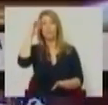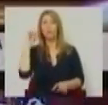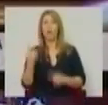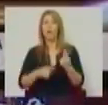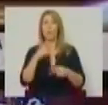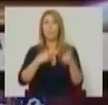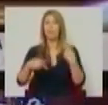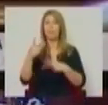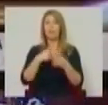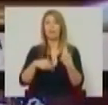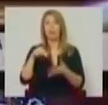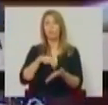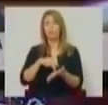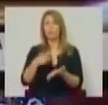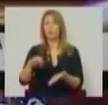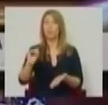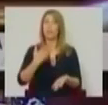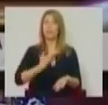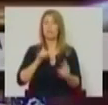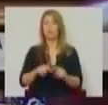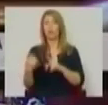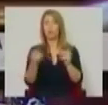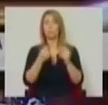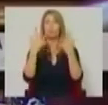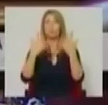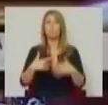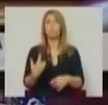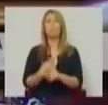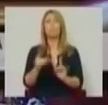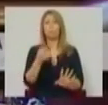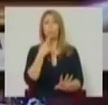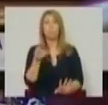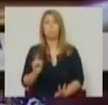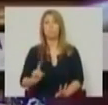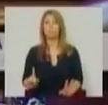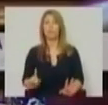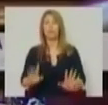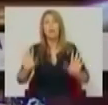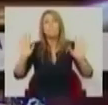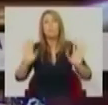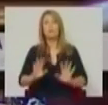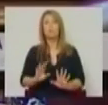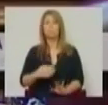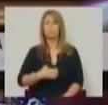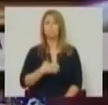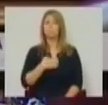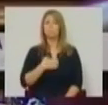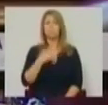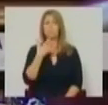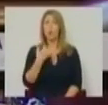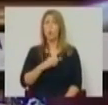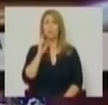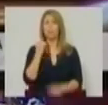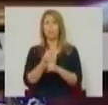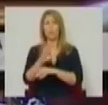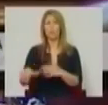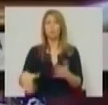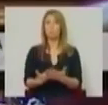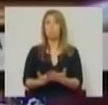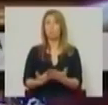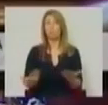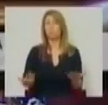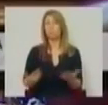criticar a posição do PSD neste debate orçamental, até porque ainda não o percebi, mas dá uma sensação que não acredita no que propõe, propõe aquilo